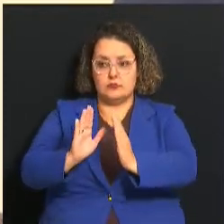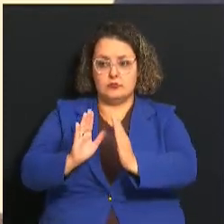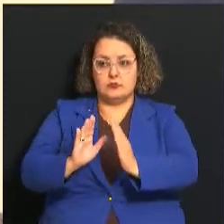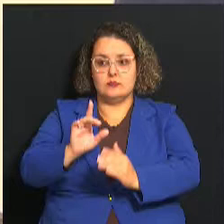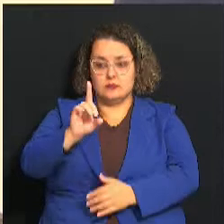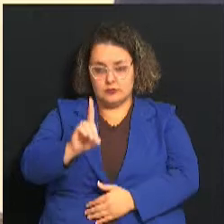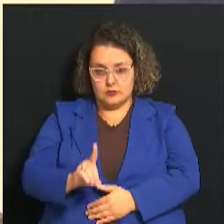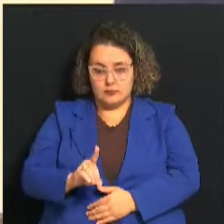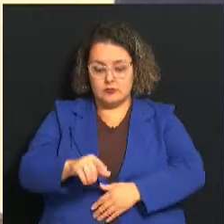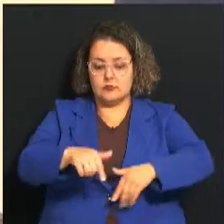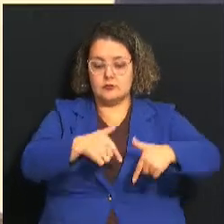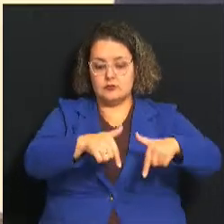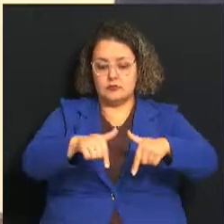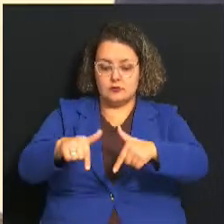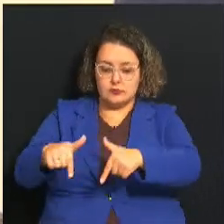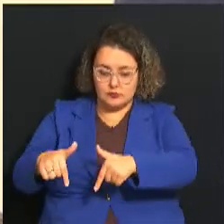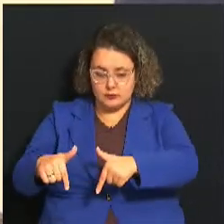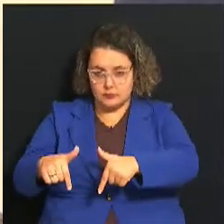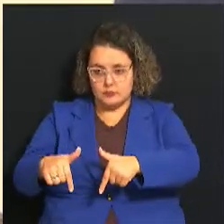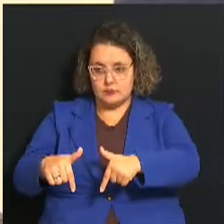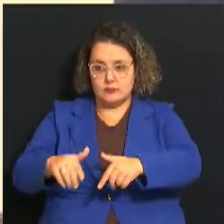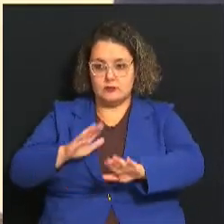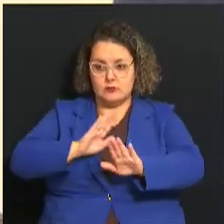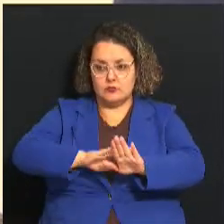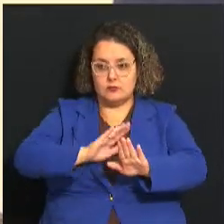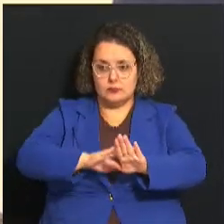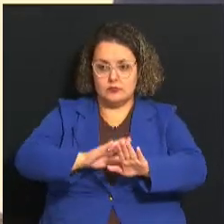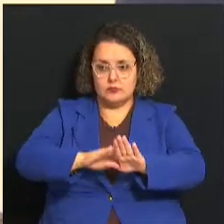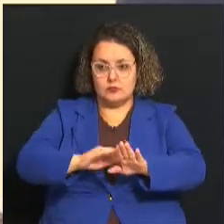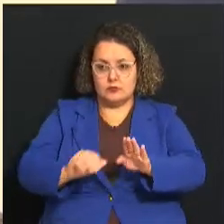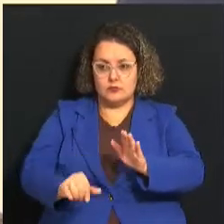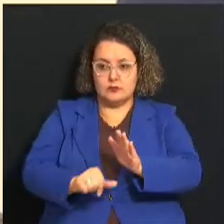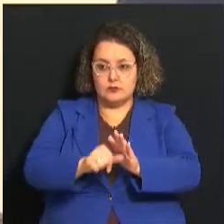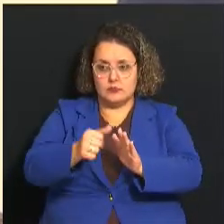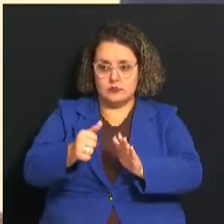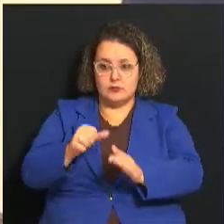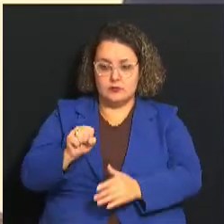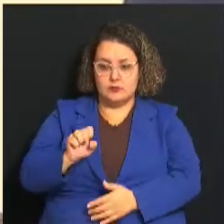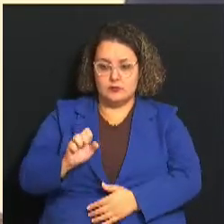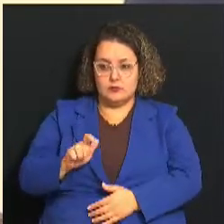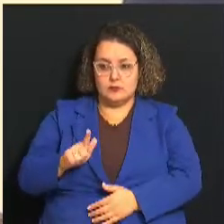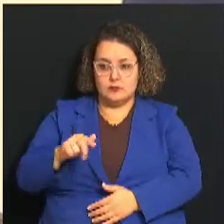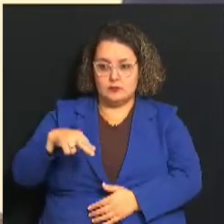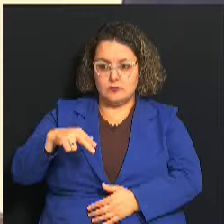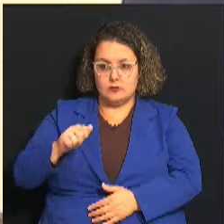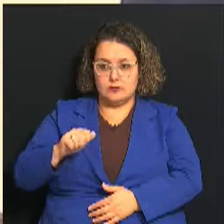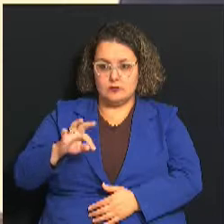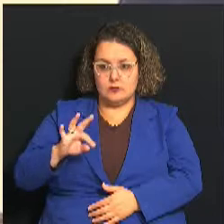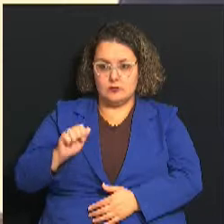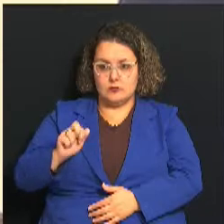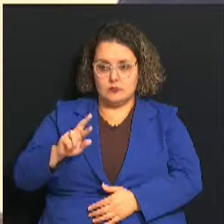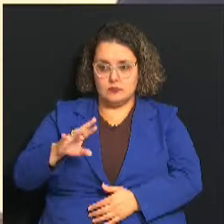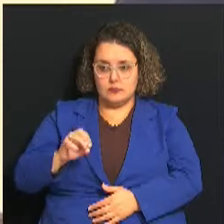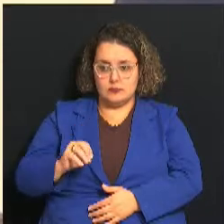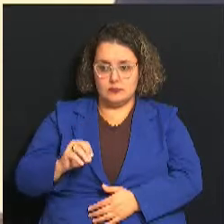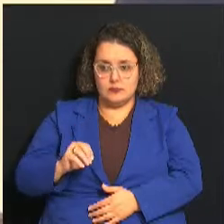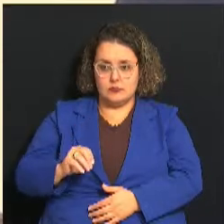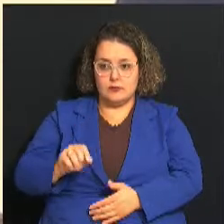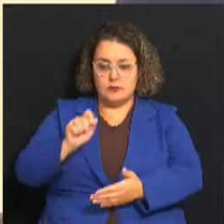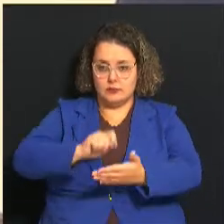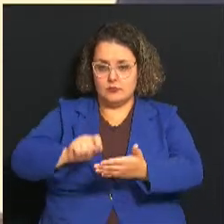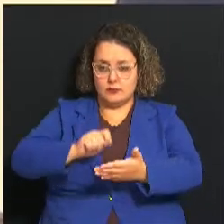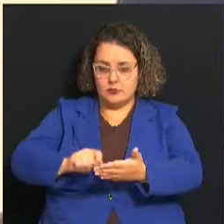seus trabalhos serão exercidas pelo primeiro signatário do requerimento de criação, que será considerado o autor da